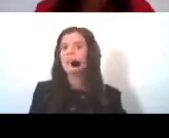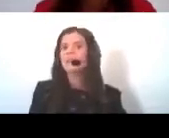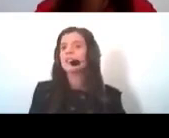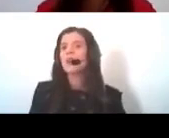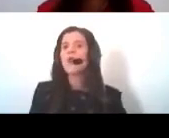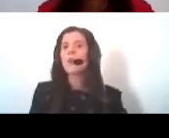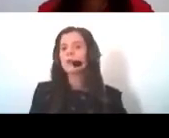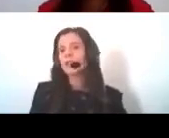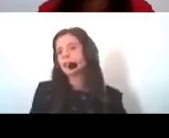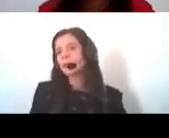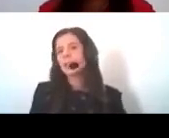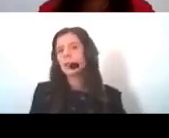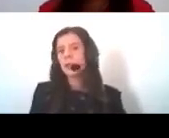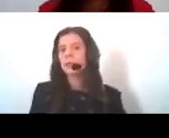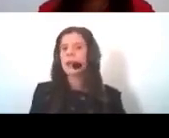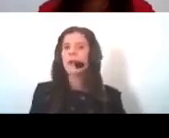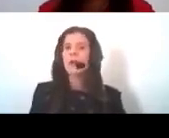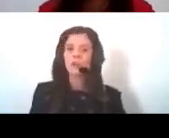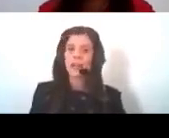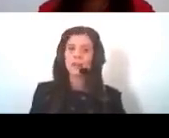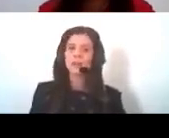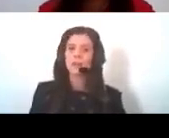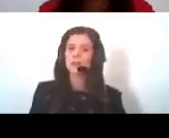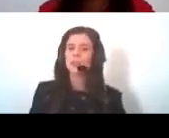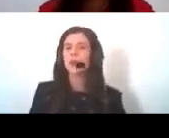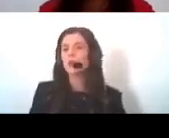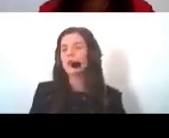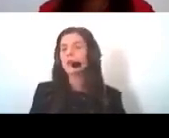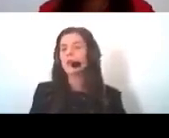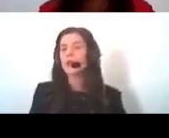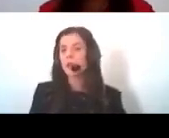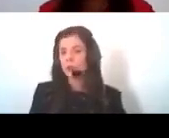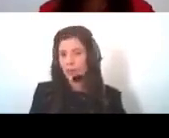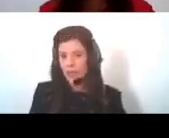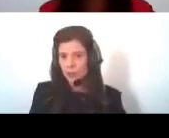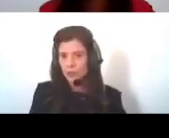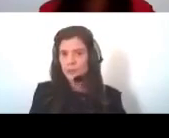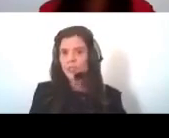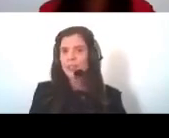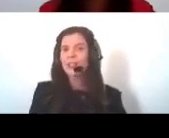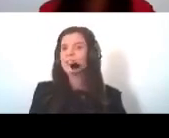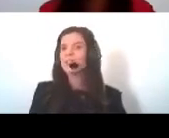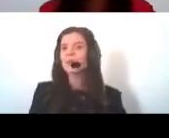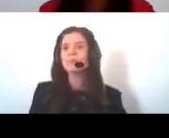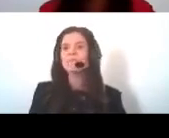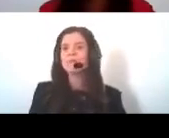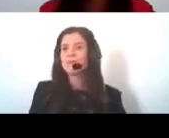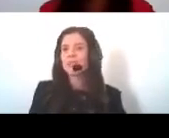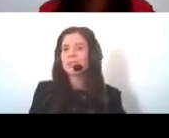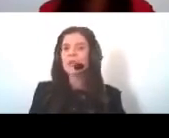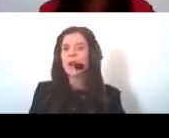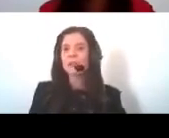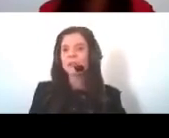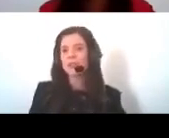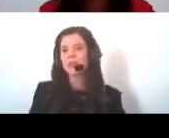TCE, você já ocupou em determinado momento um cargo comissionado na Prefeitura de Bauru ou em qualquer outro ente. E você não,